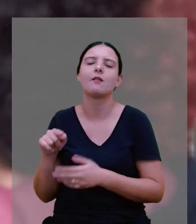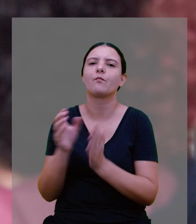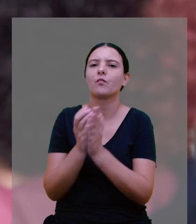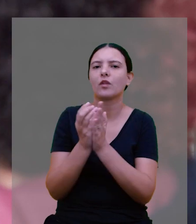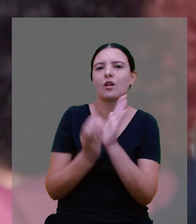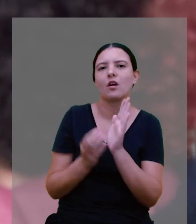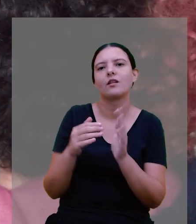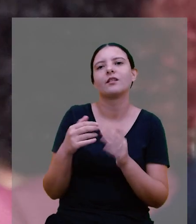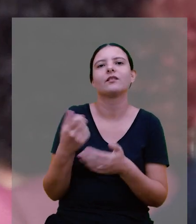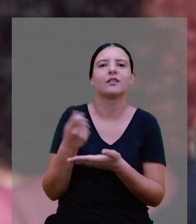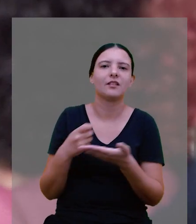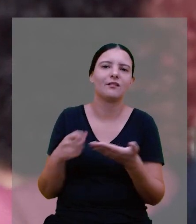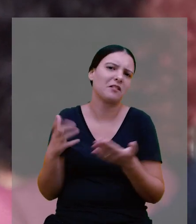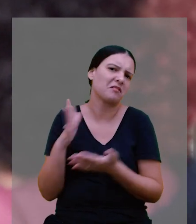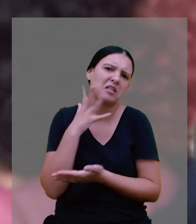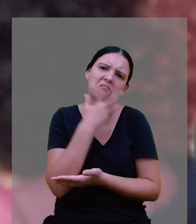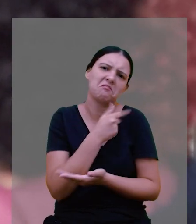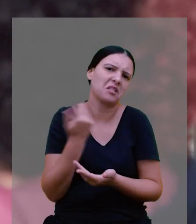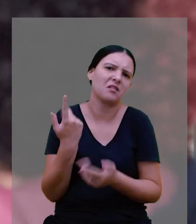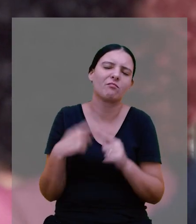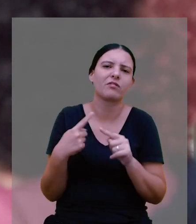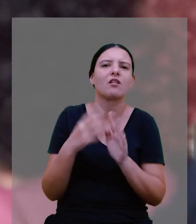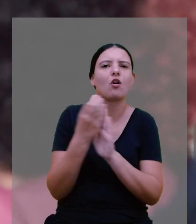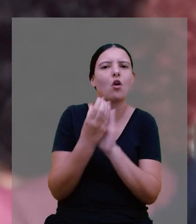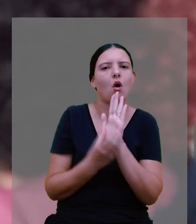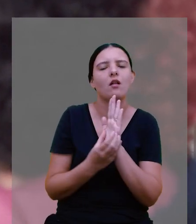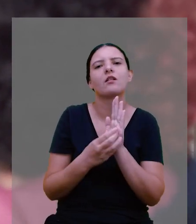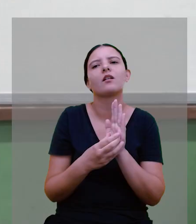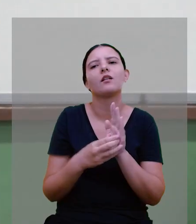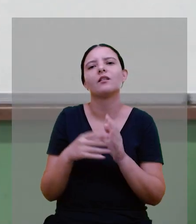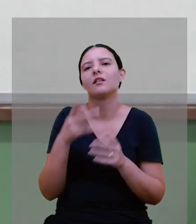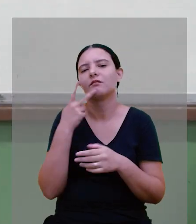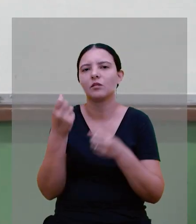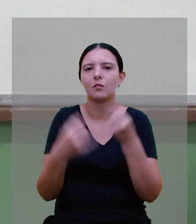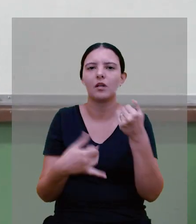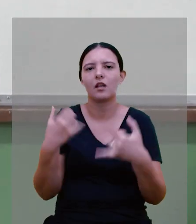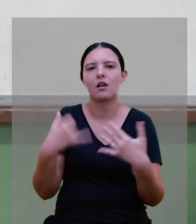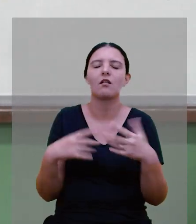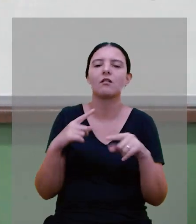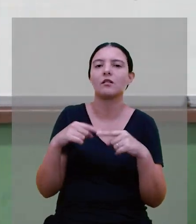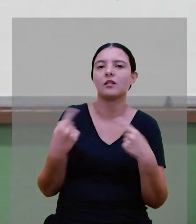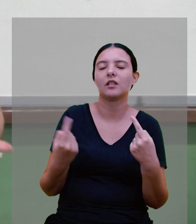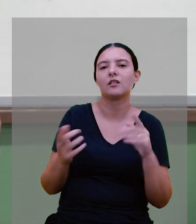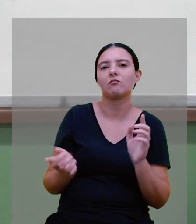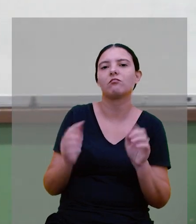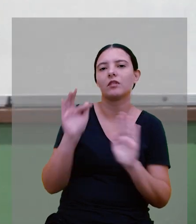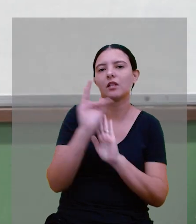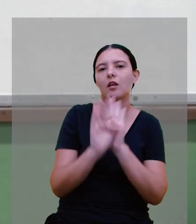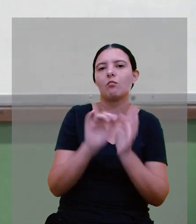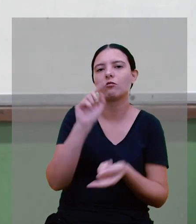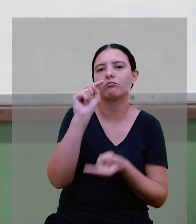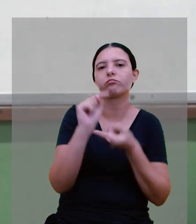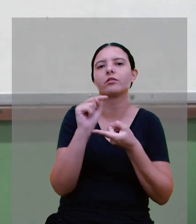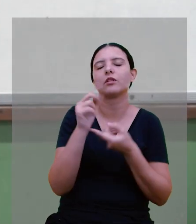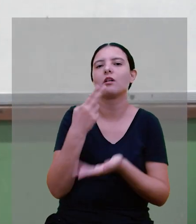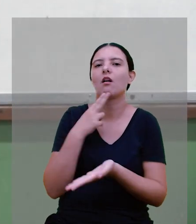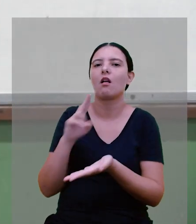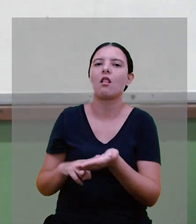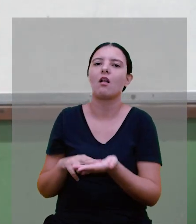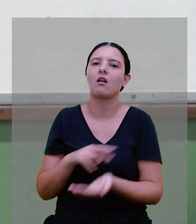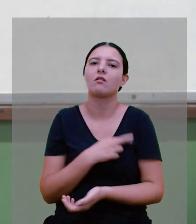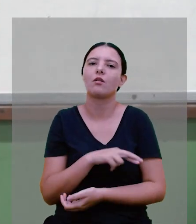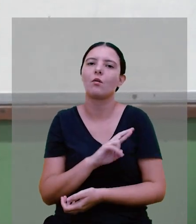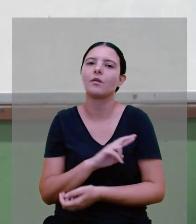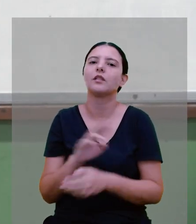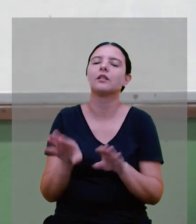ia ficar uma lindíssima crônica. Crônica é dizer muita coisa em pouco espaço. Esses dois são crônica, esse é um romance de cartas, esses são contos